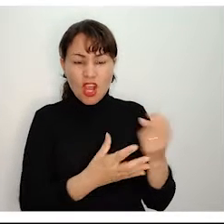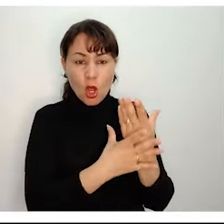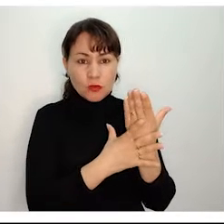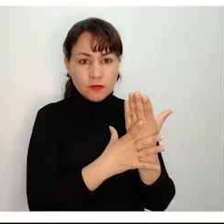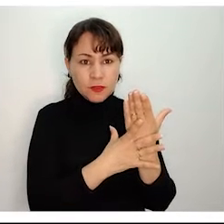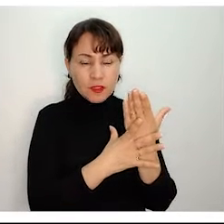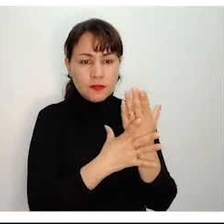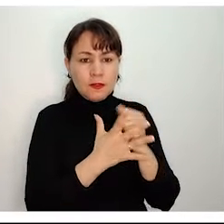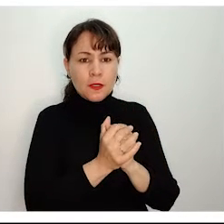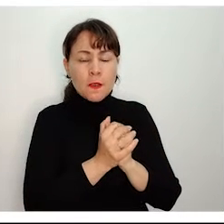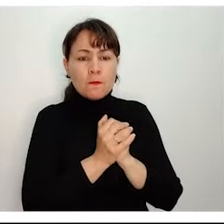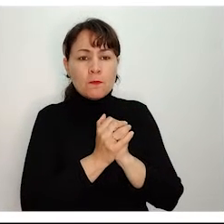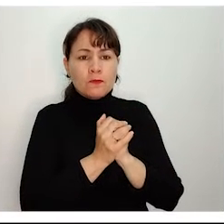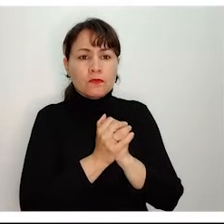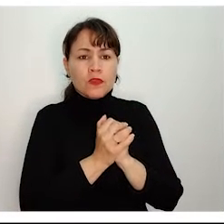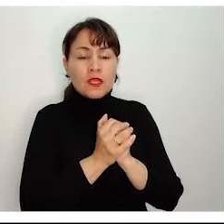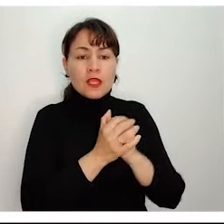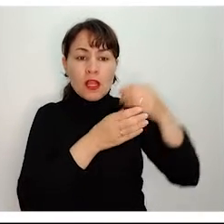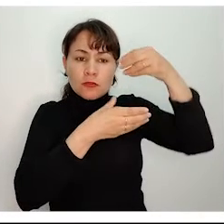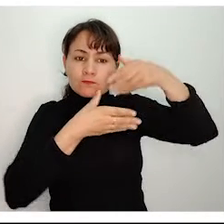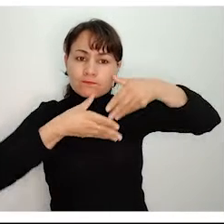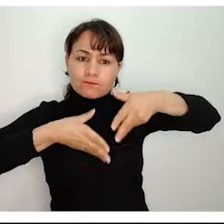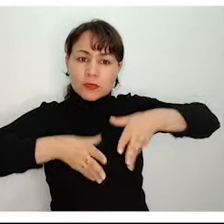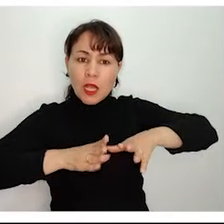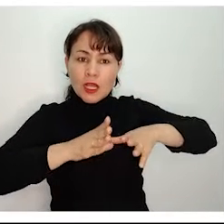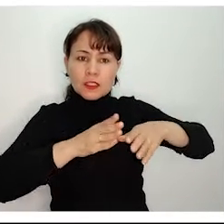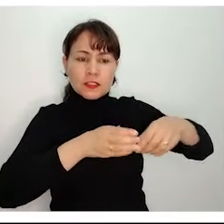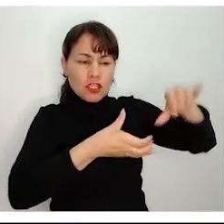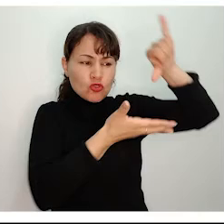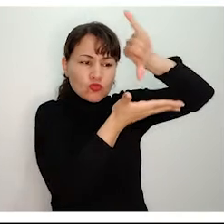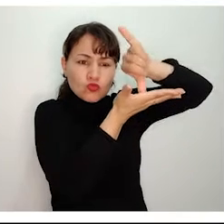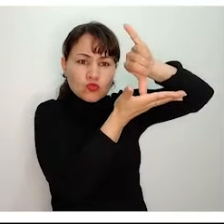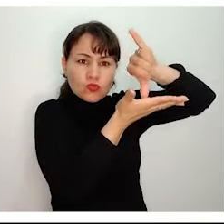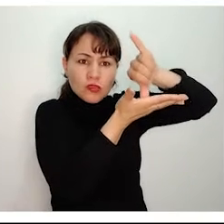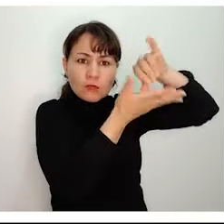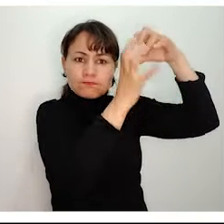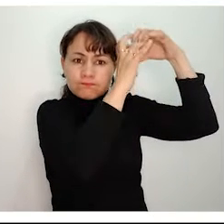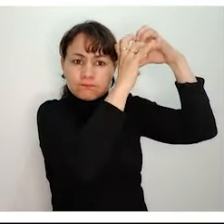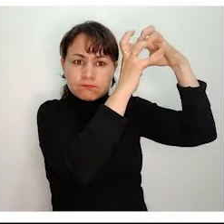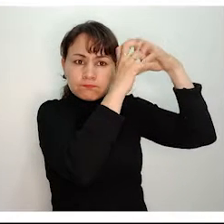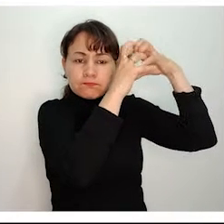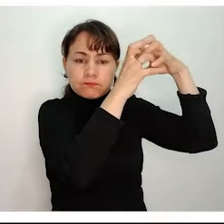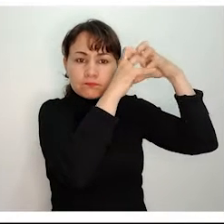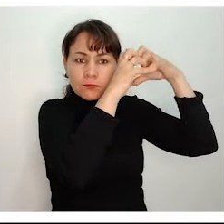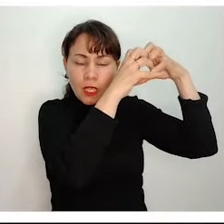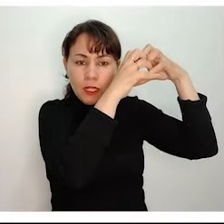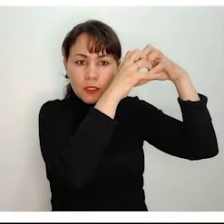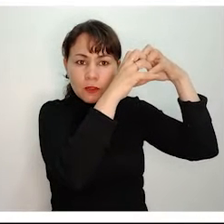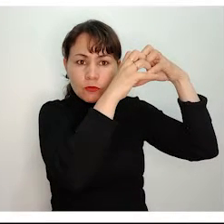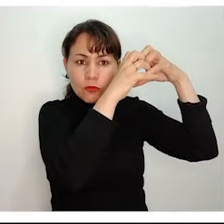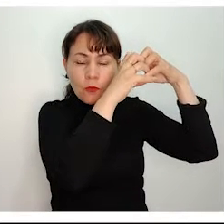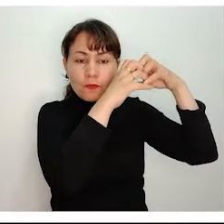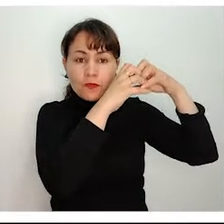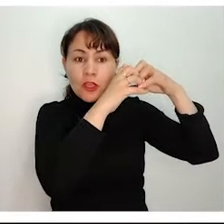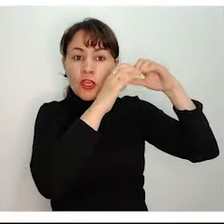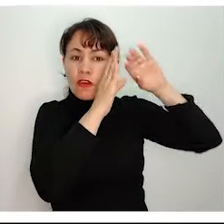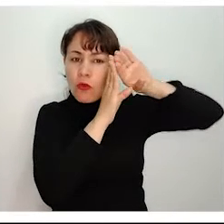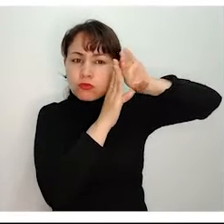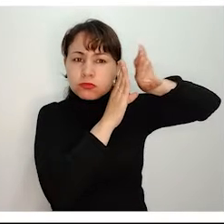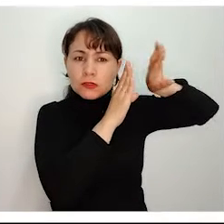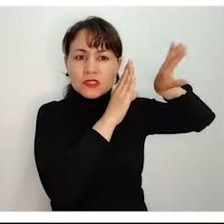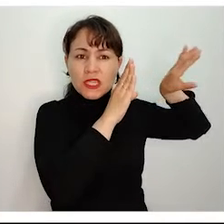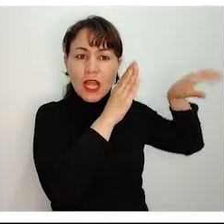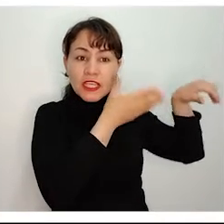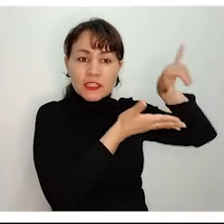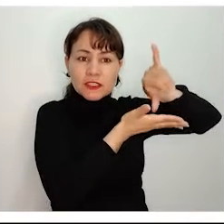de tempo. E eles nascem num núcleo, num centro dentro desse cérebro. E eles